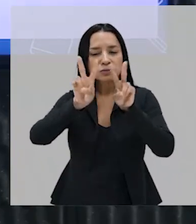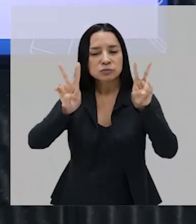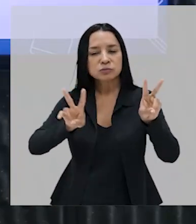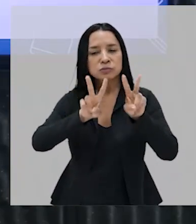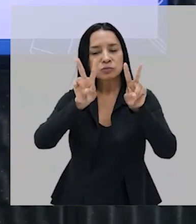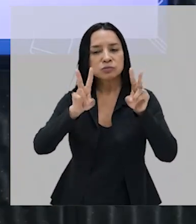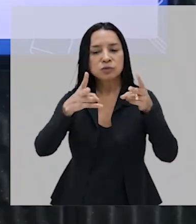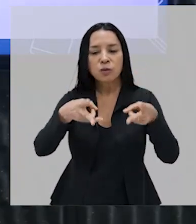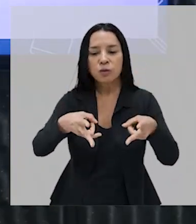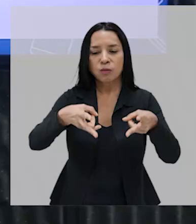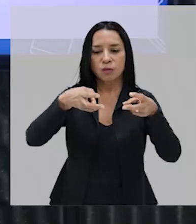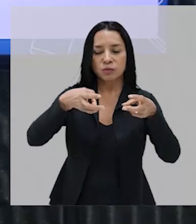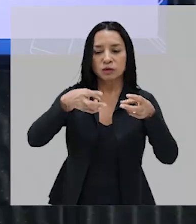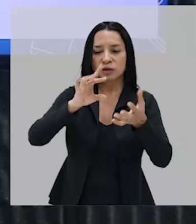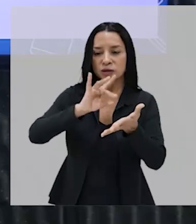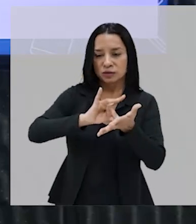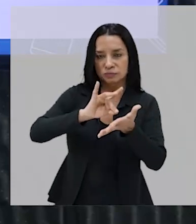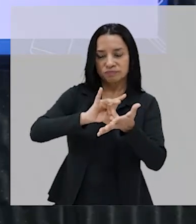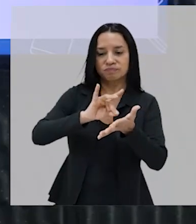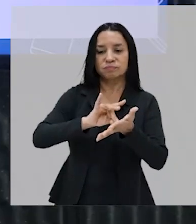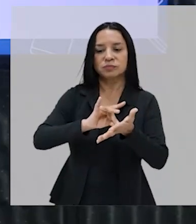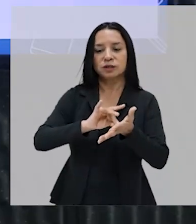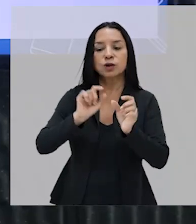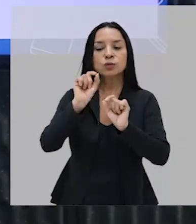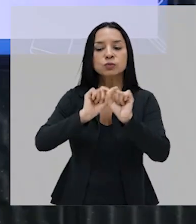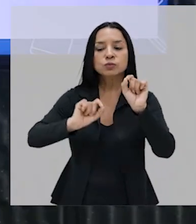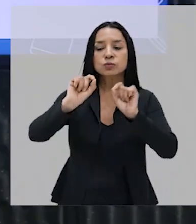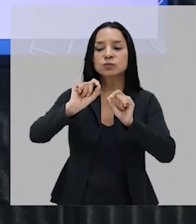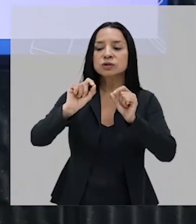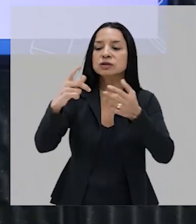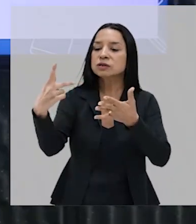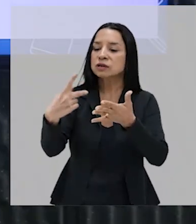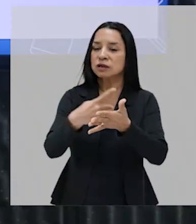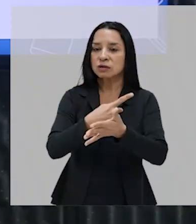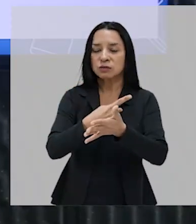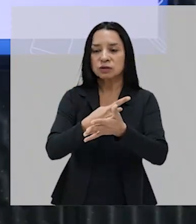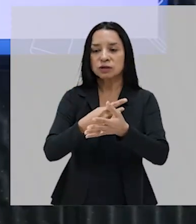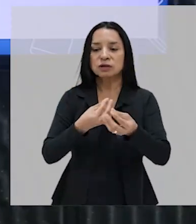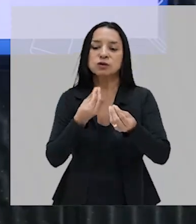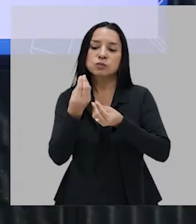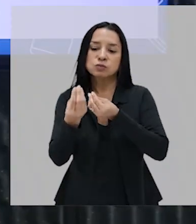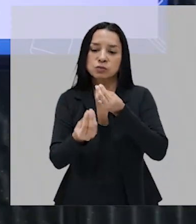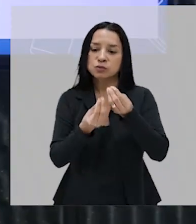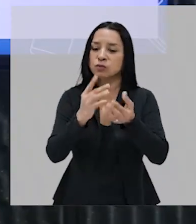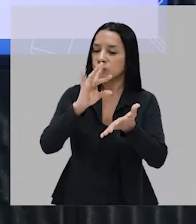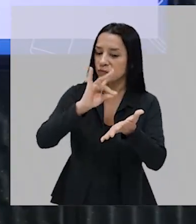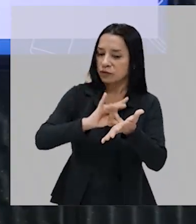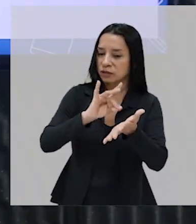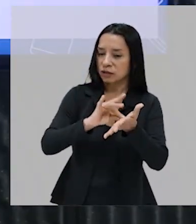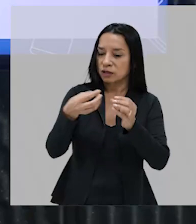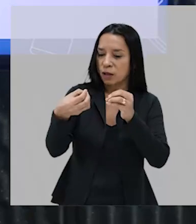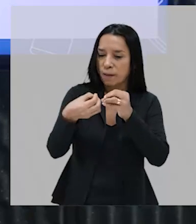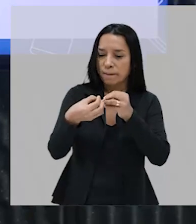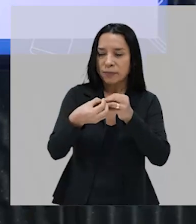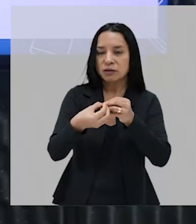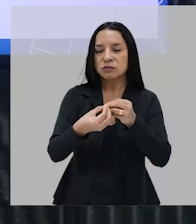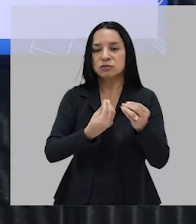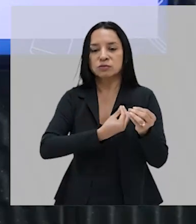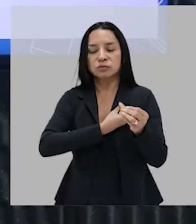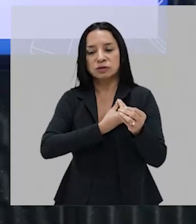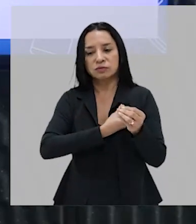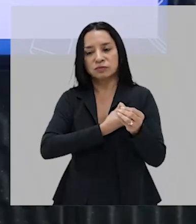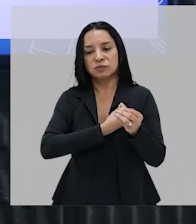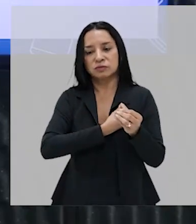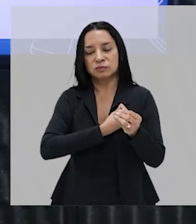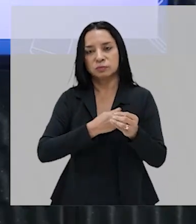observar isso de fato e diretamente, aquilo que acontece, como algo mais real, mais próximo então da realidade, que seria a